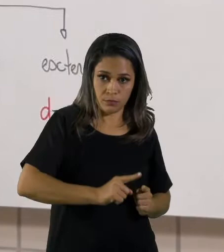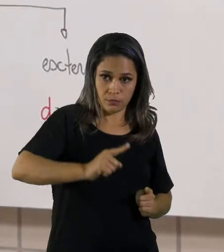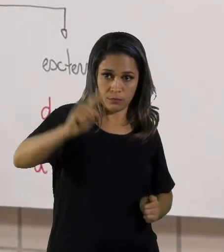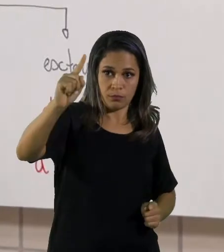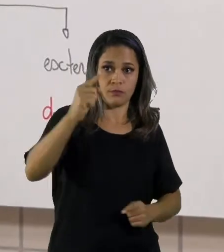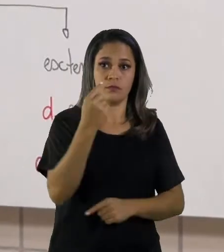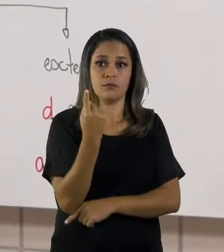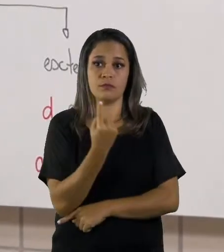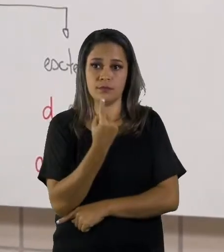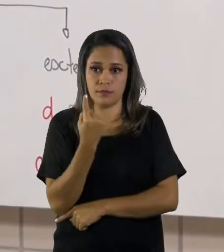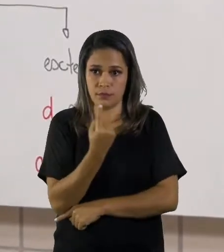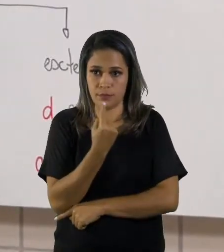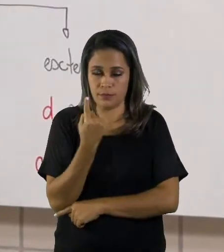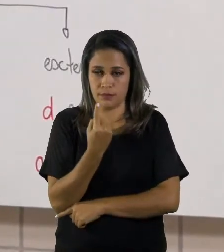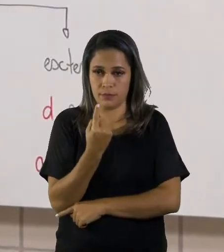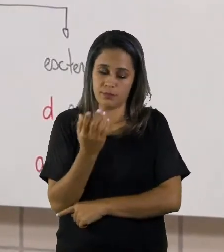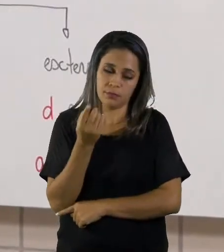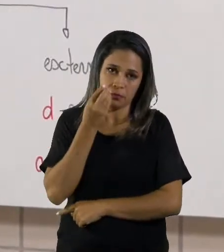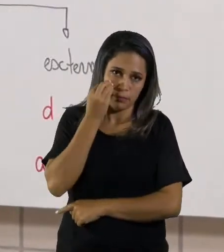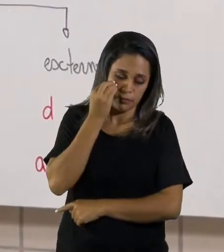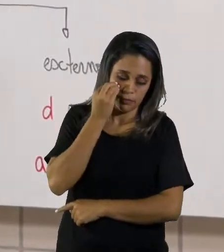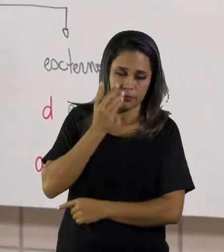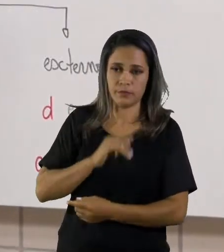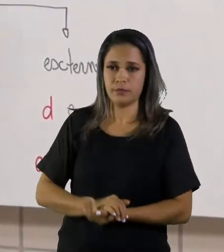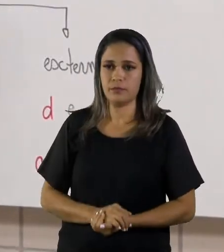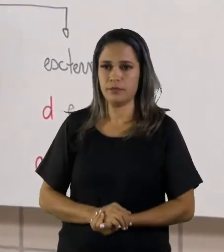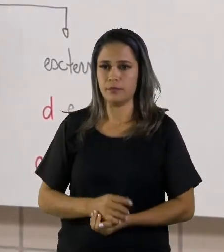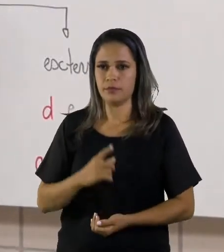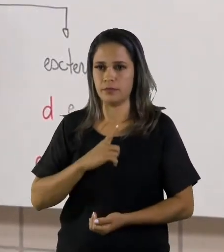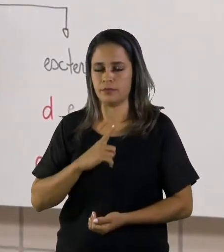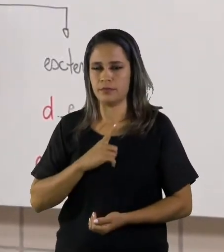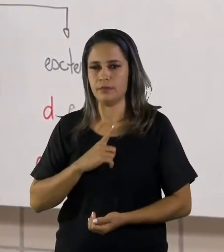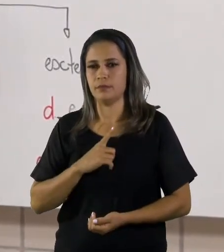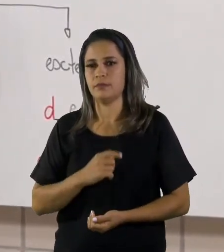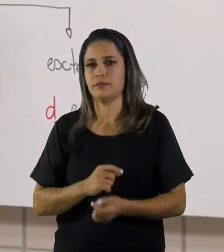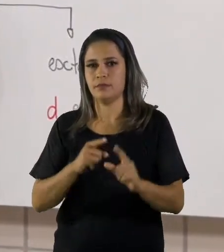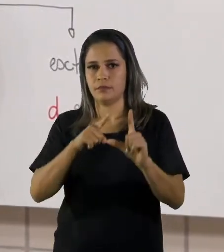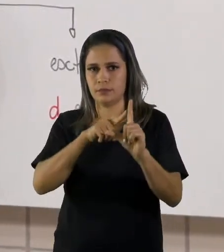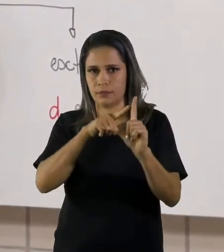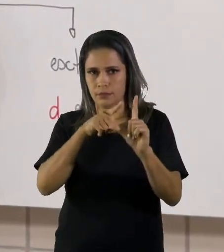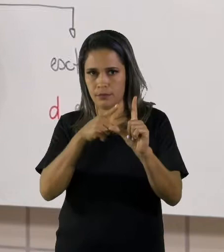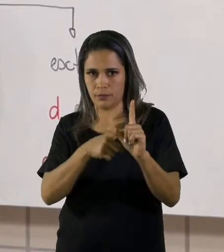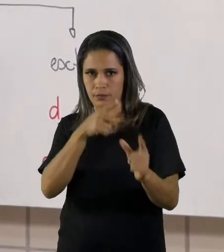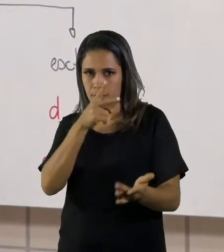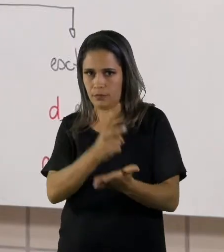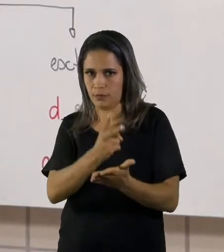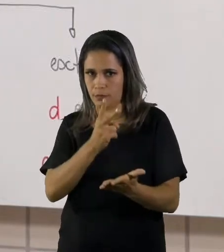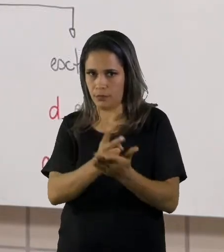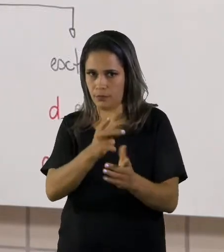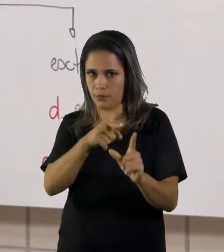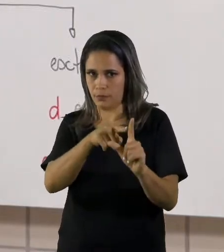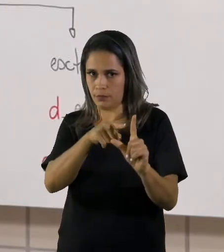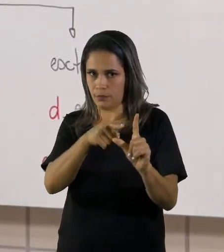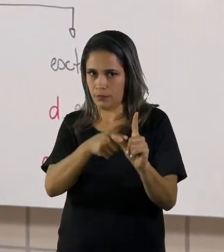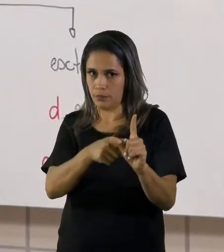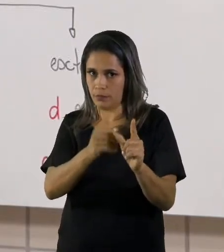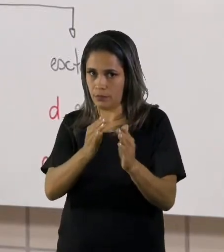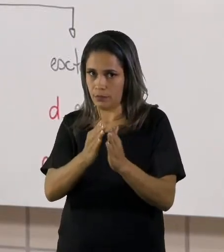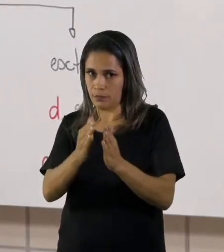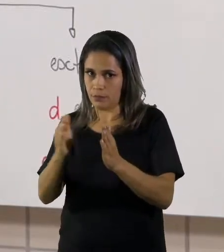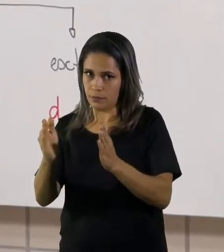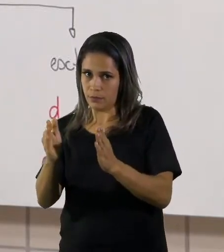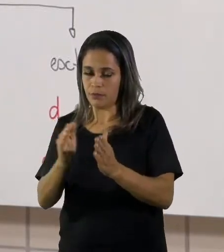está sozinha. Vamos lá então? Então eu quero ângulos que estejam do mesmo lado. Eu também